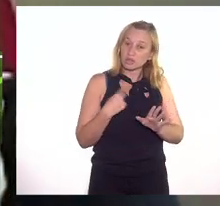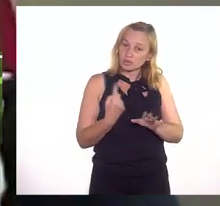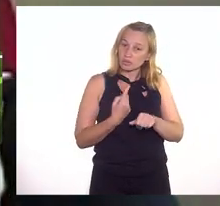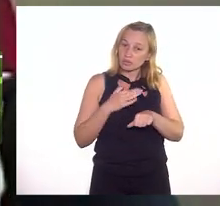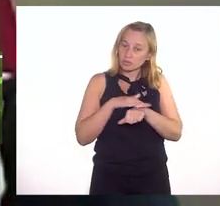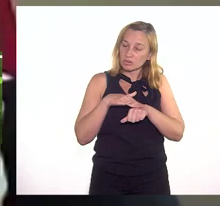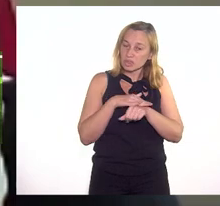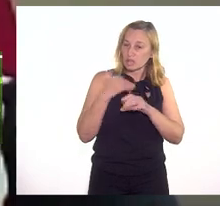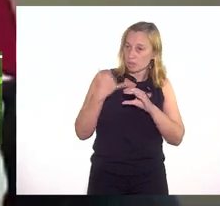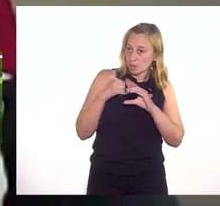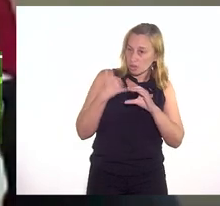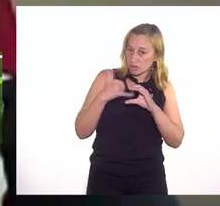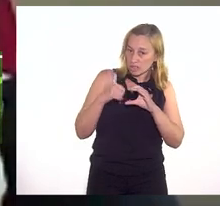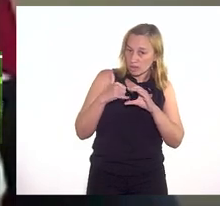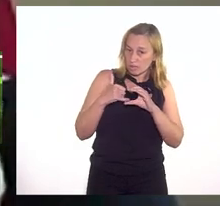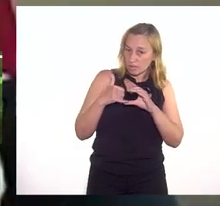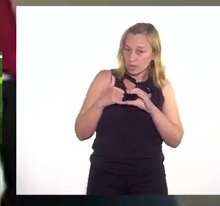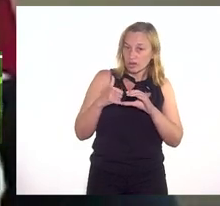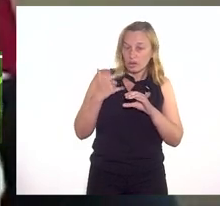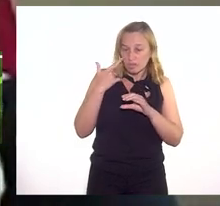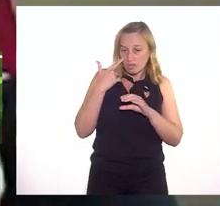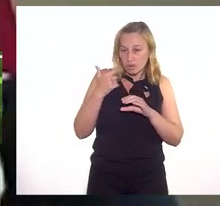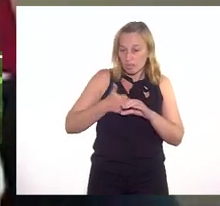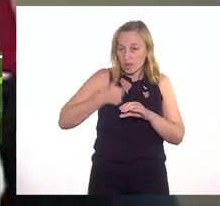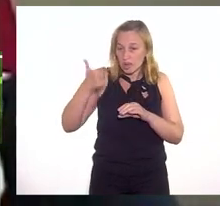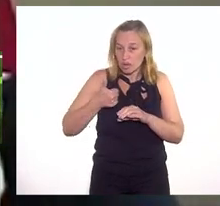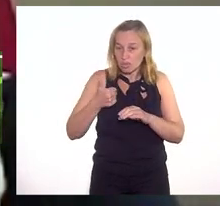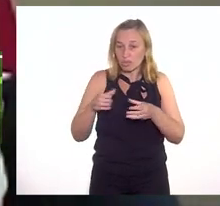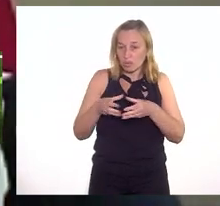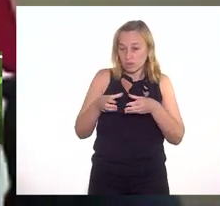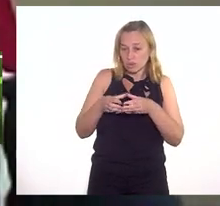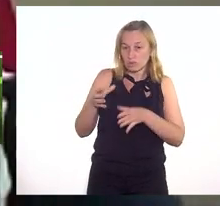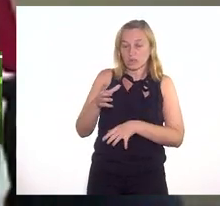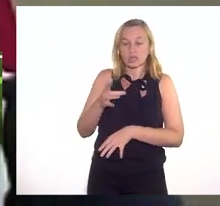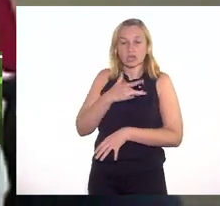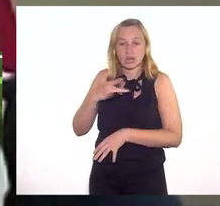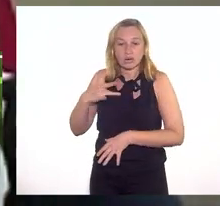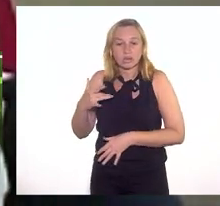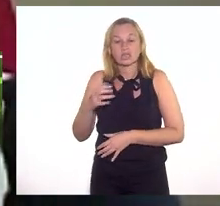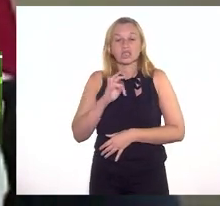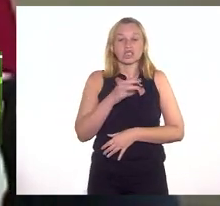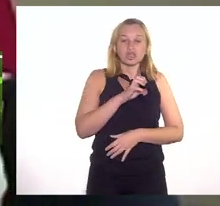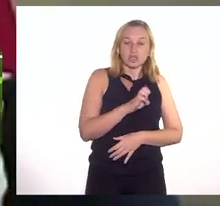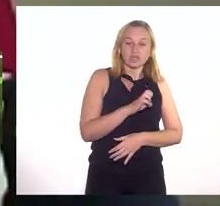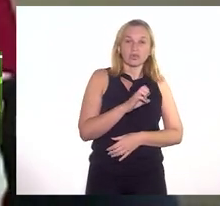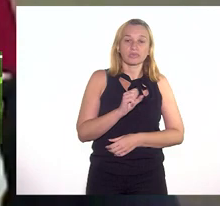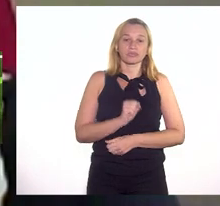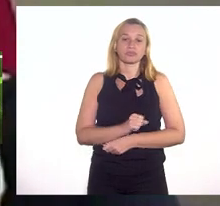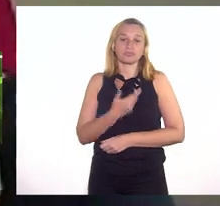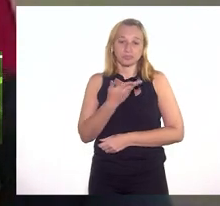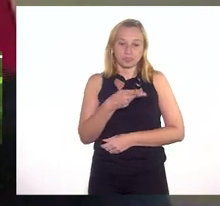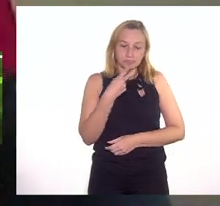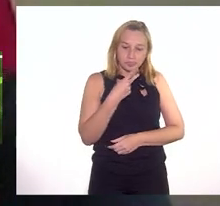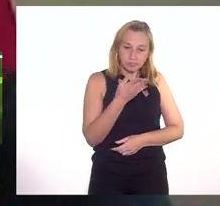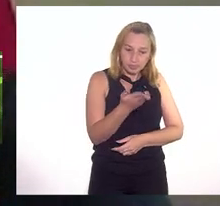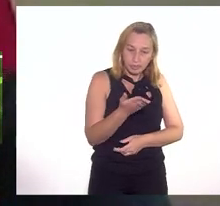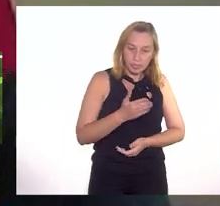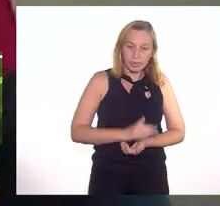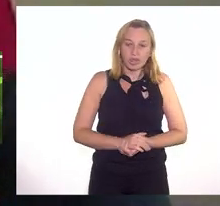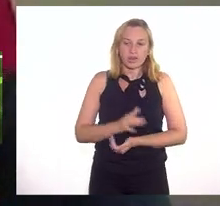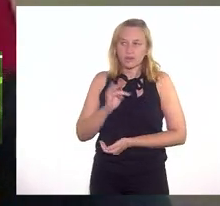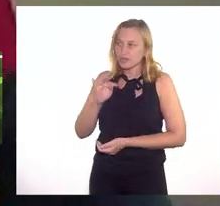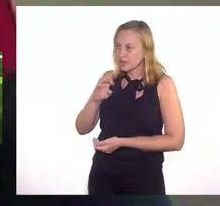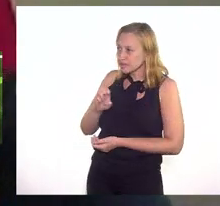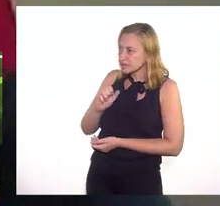para o WhatsApp para tentar intervir pela Comissão de Saúde. Cristiano Silveira, para as suas considerações. Fernanda, quer